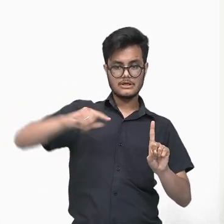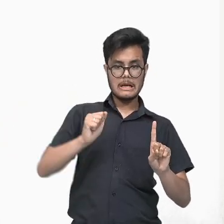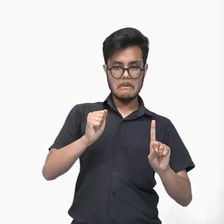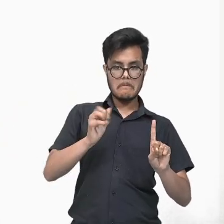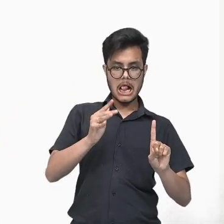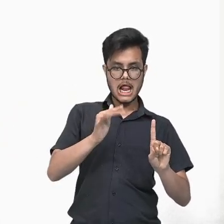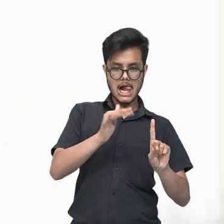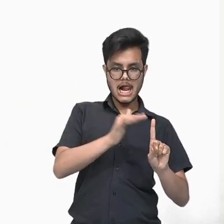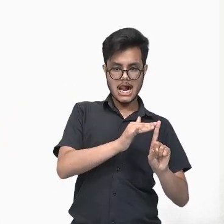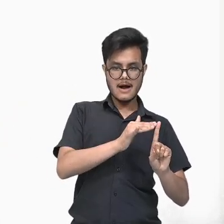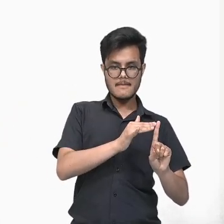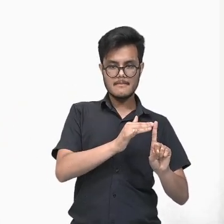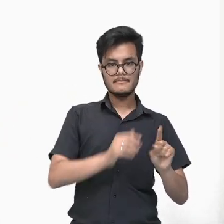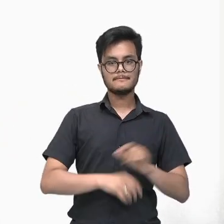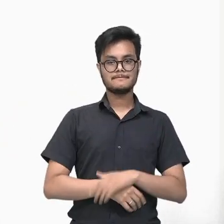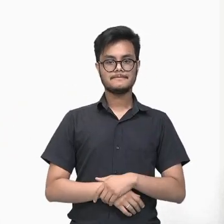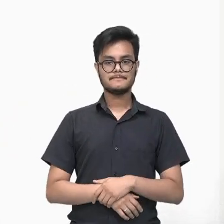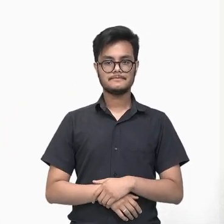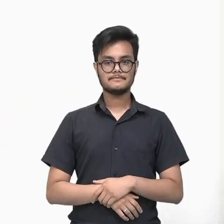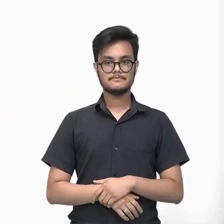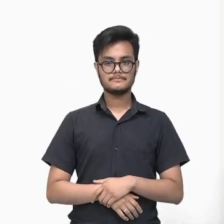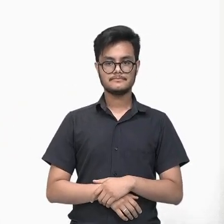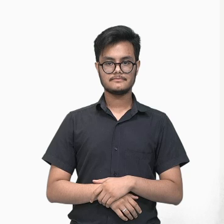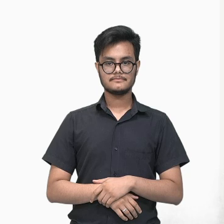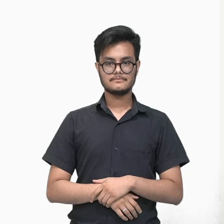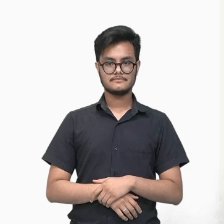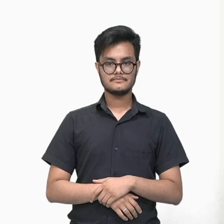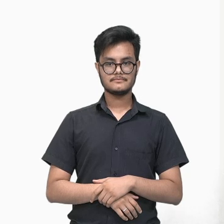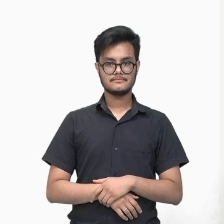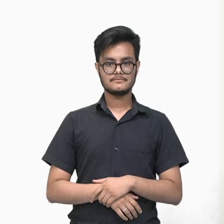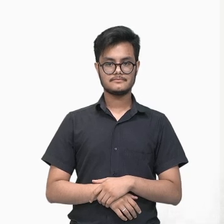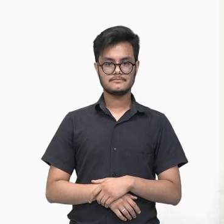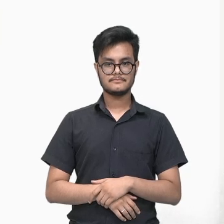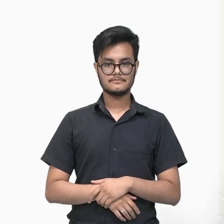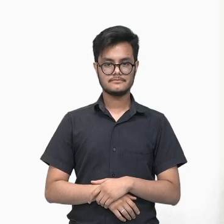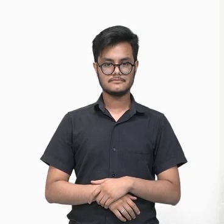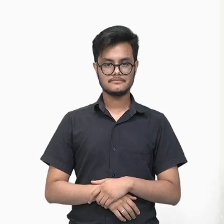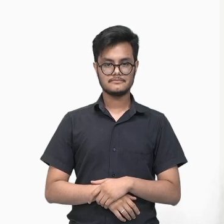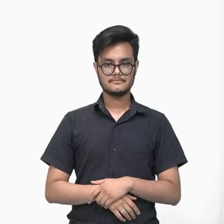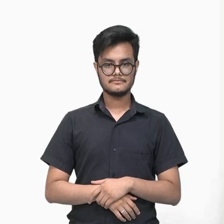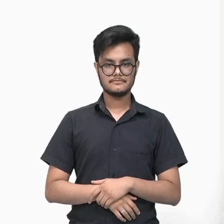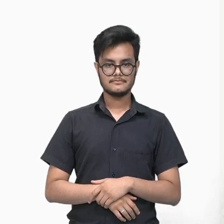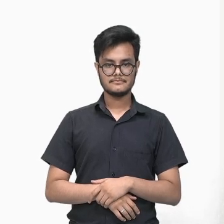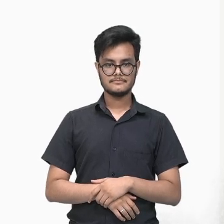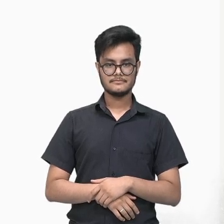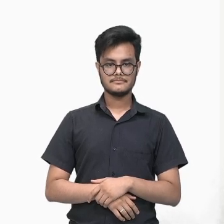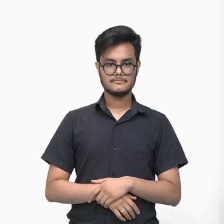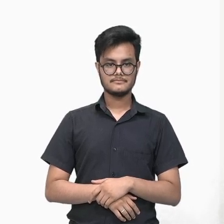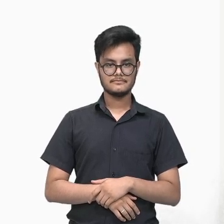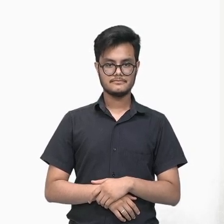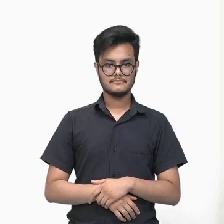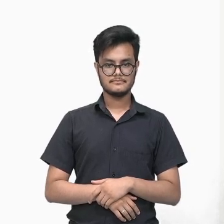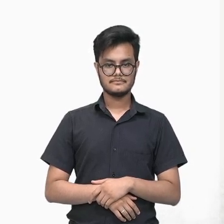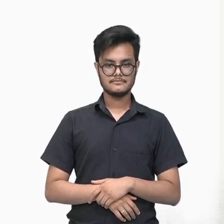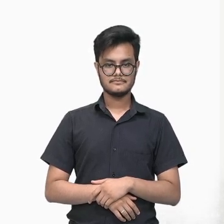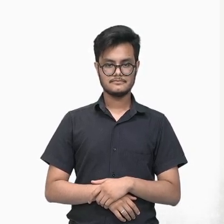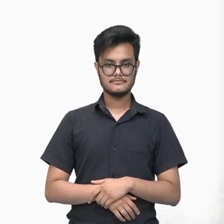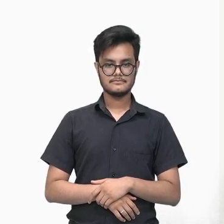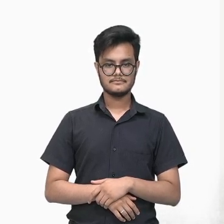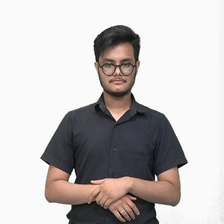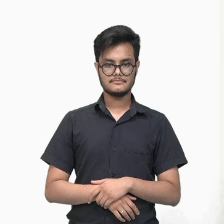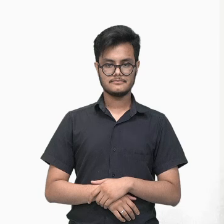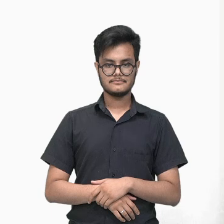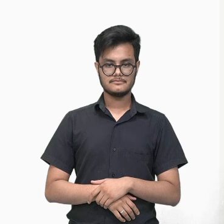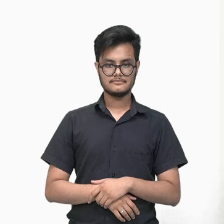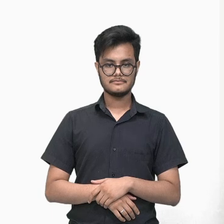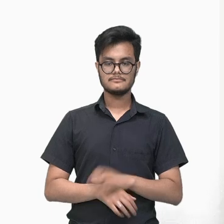aqui, o induzido e o indutor. Aí, olha só, você tem condições iniciais, dois